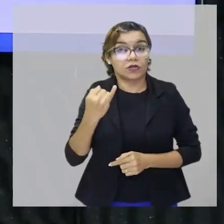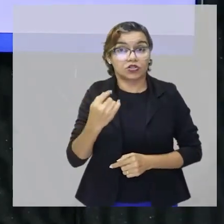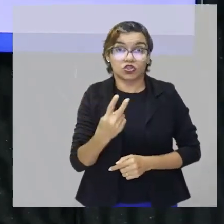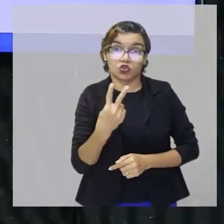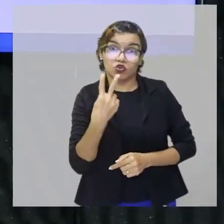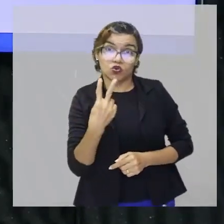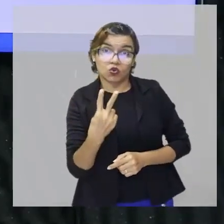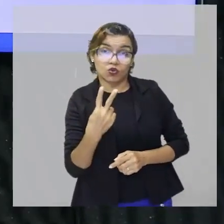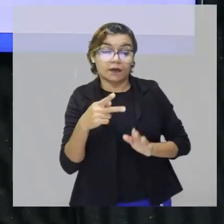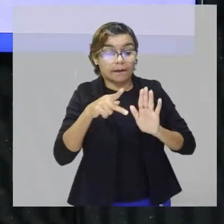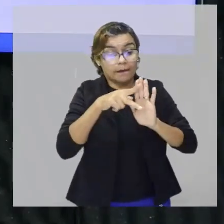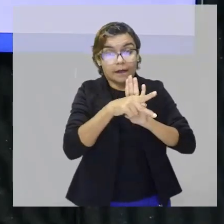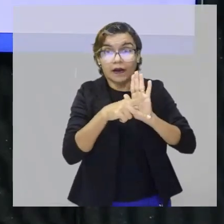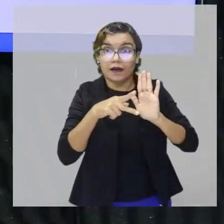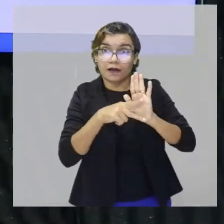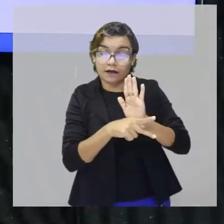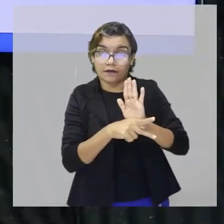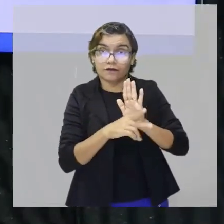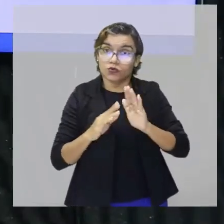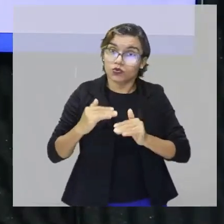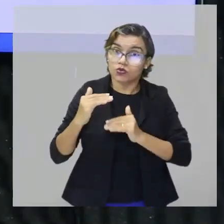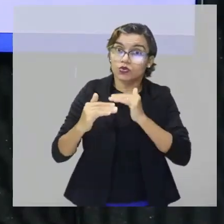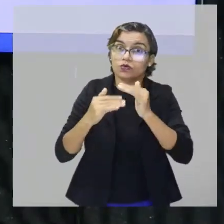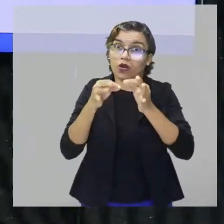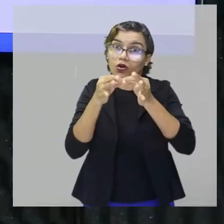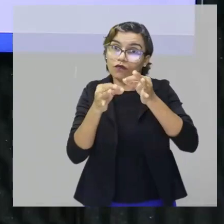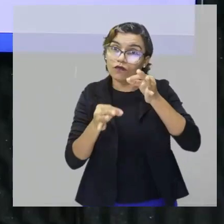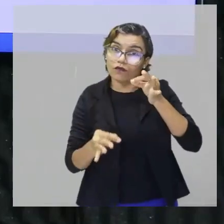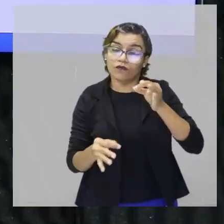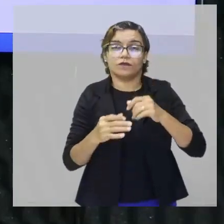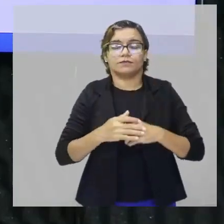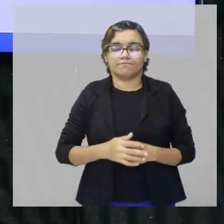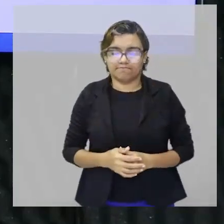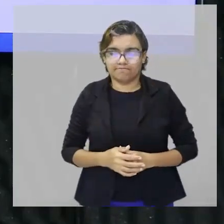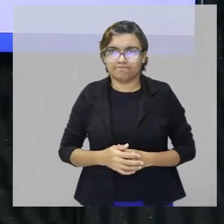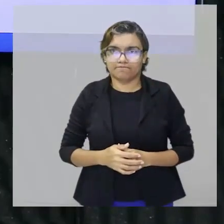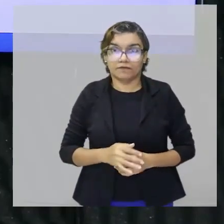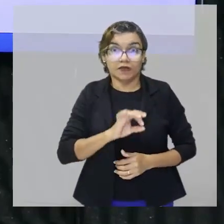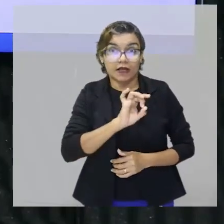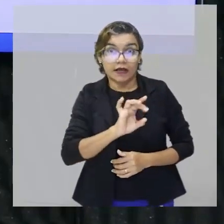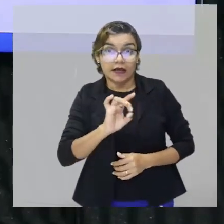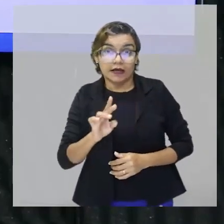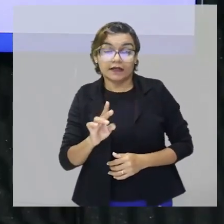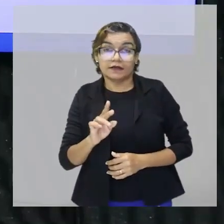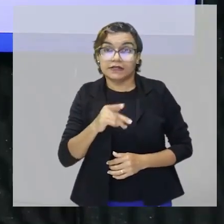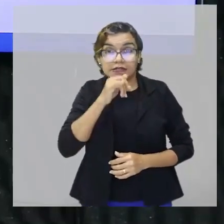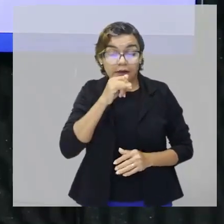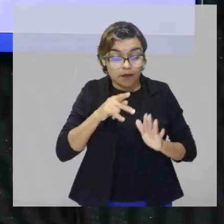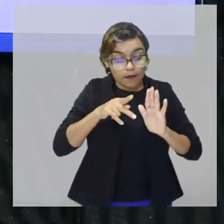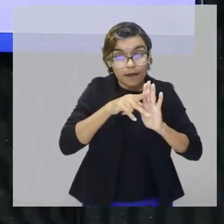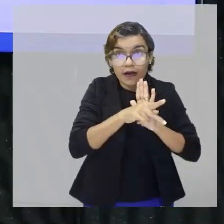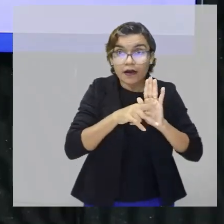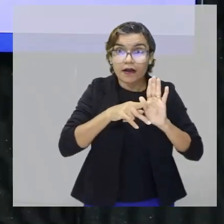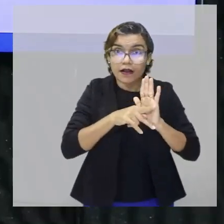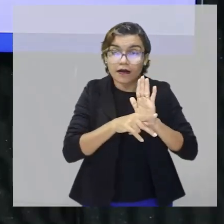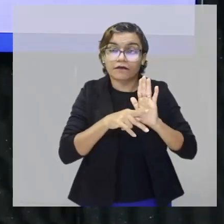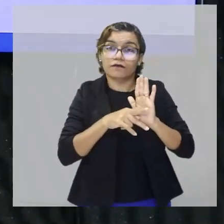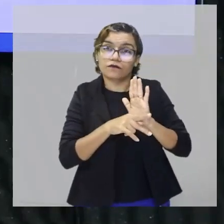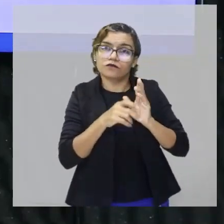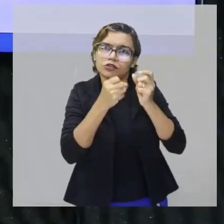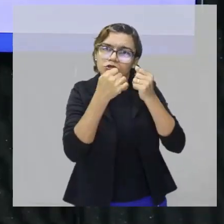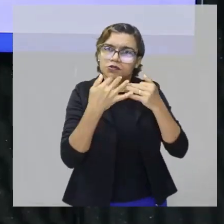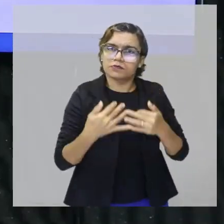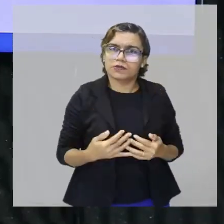de desenvolvimento. Em geral, cada parágrafo vai abordar, né, vai tratar de um